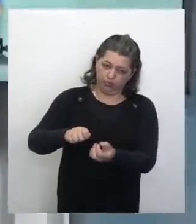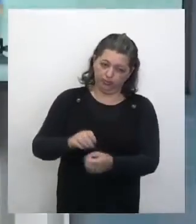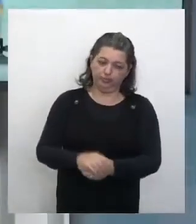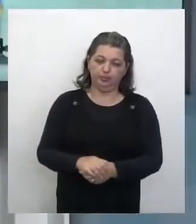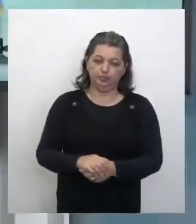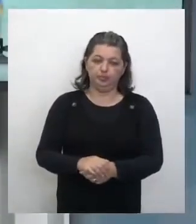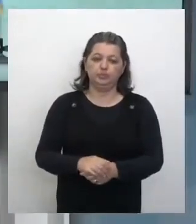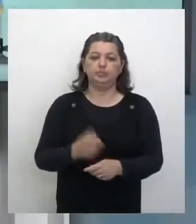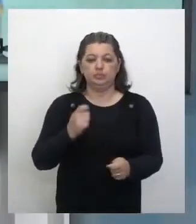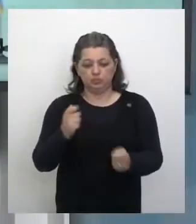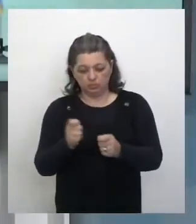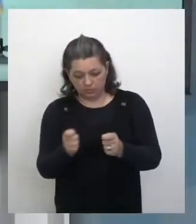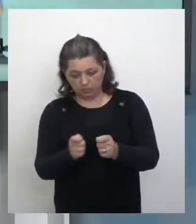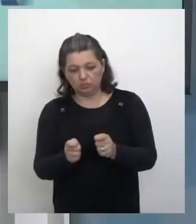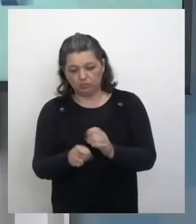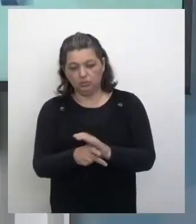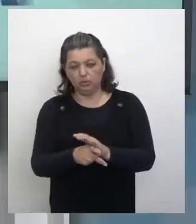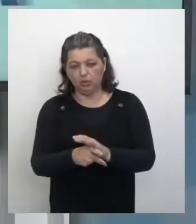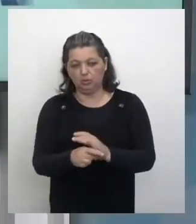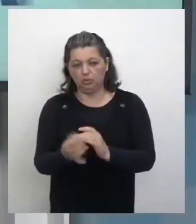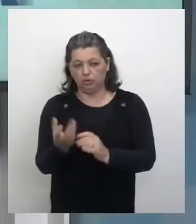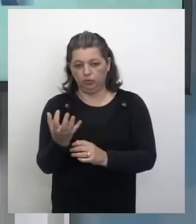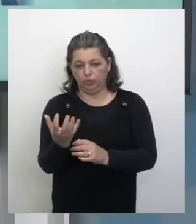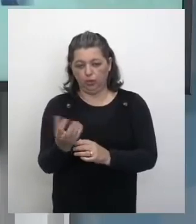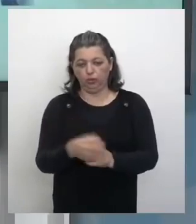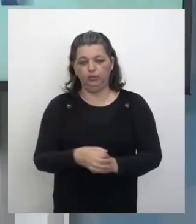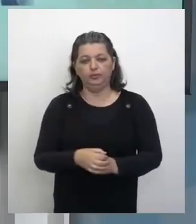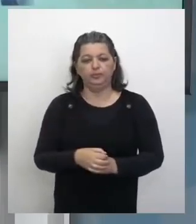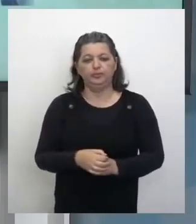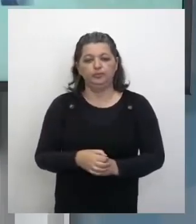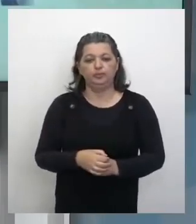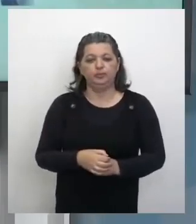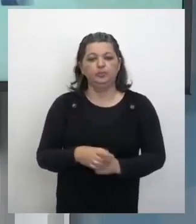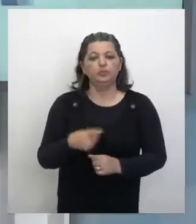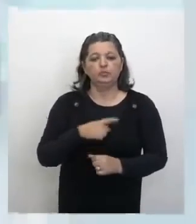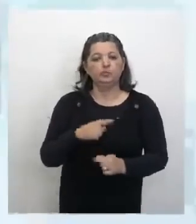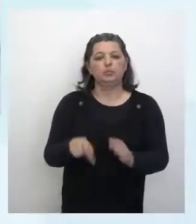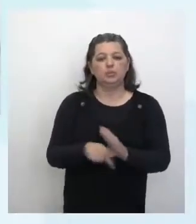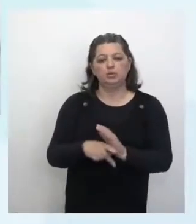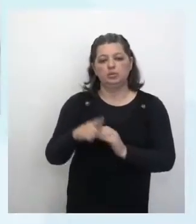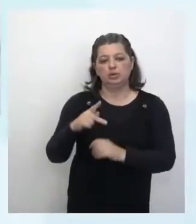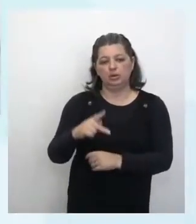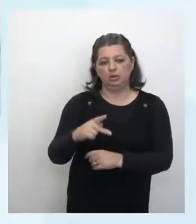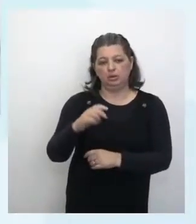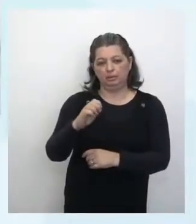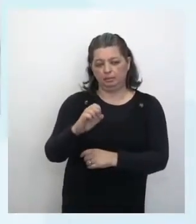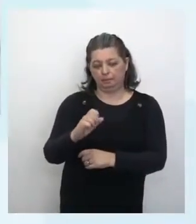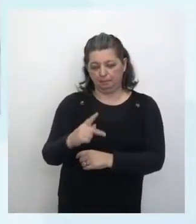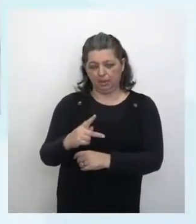quando você altera a chama. Aí a gente tem os EPIs, né, equipamento